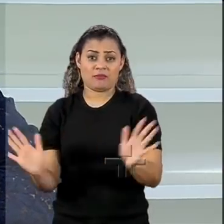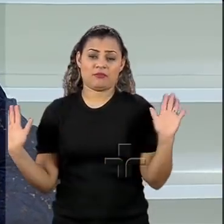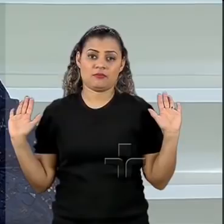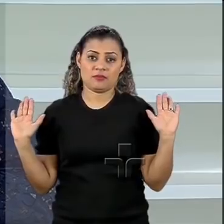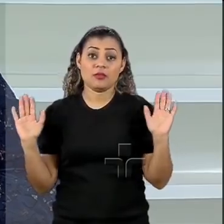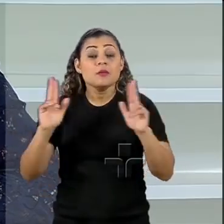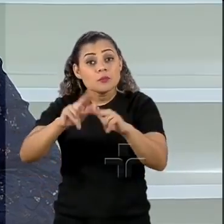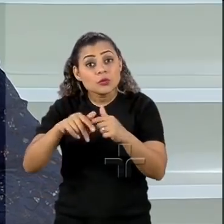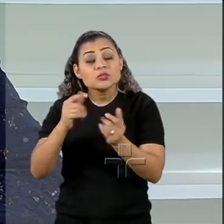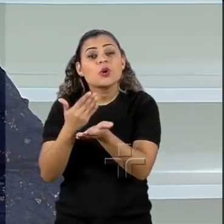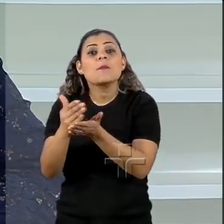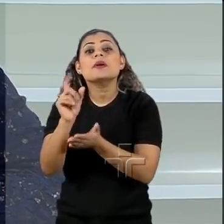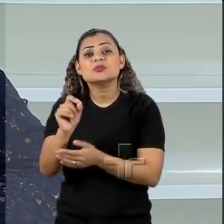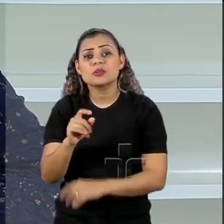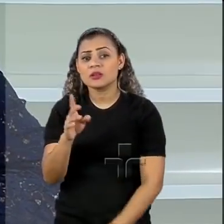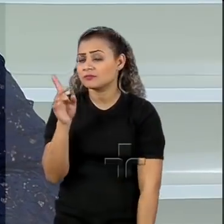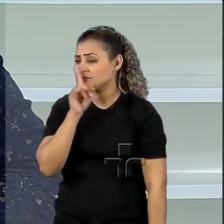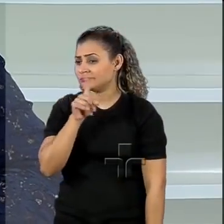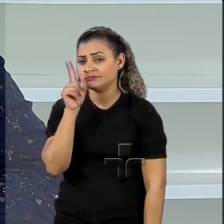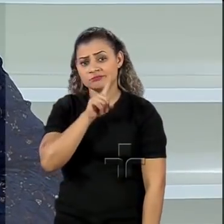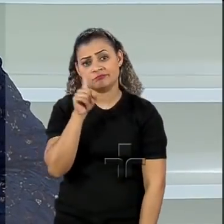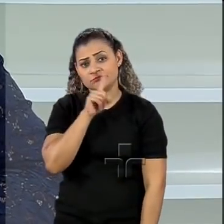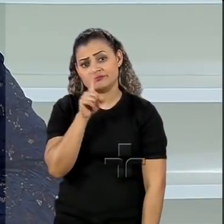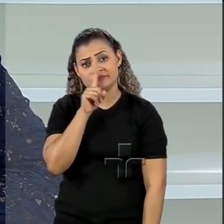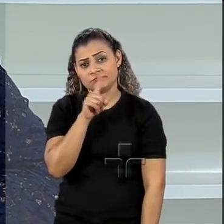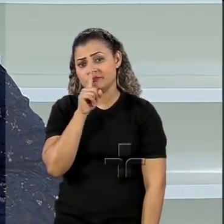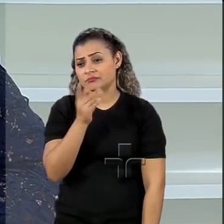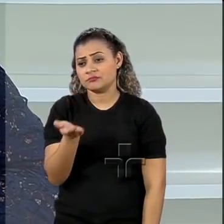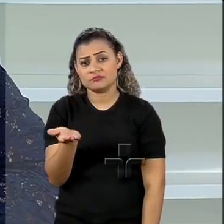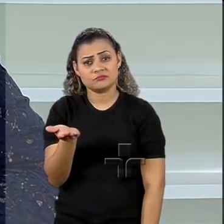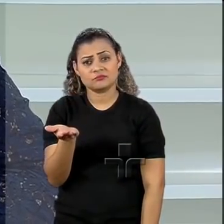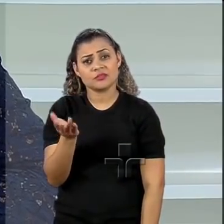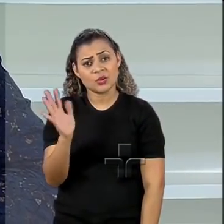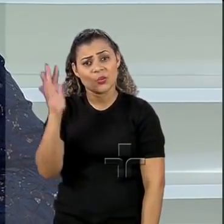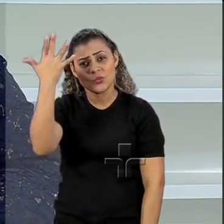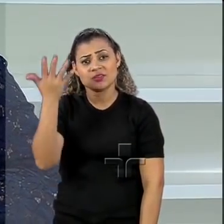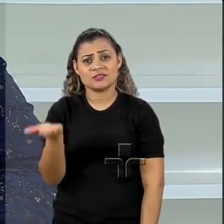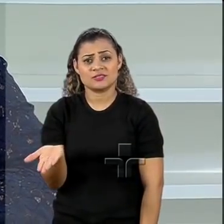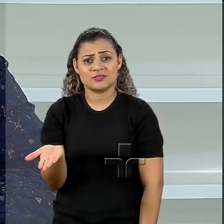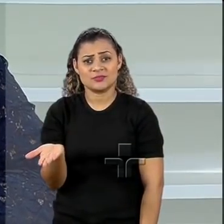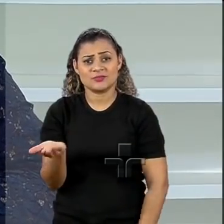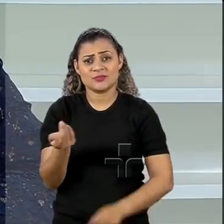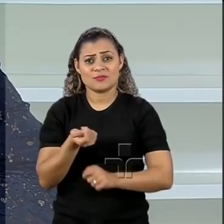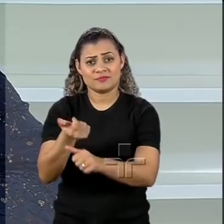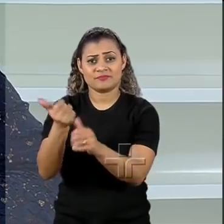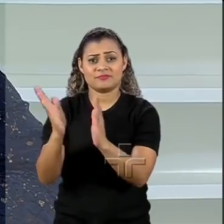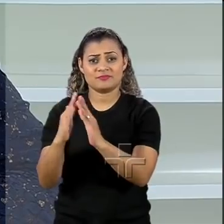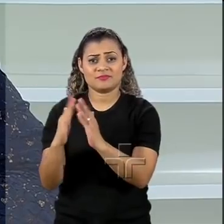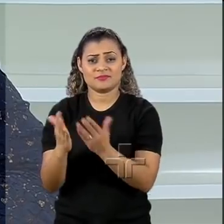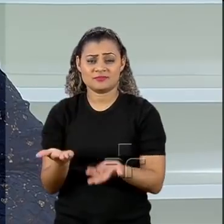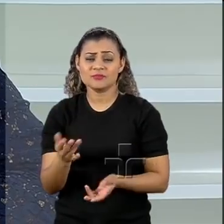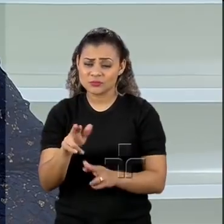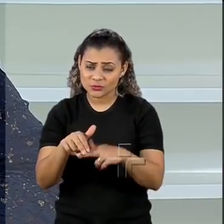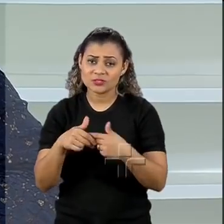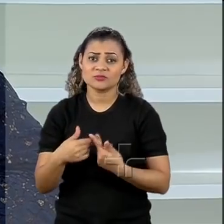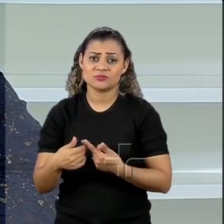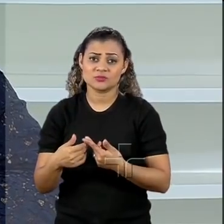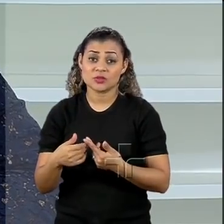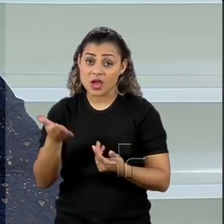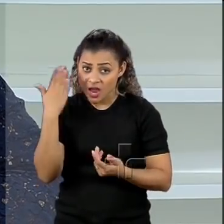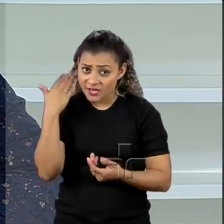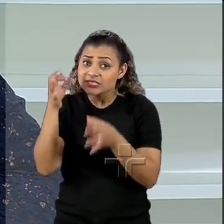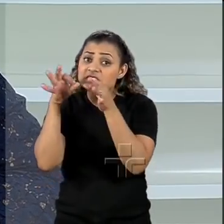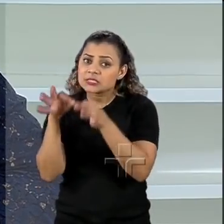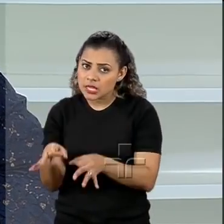a haver um distúrbio total. E foi o que aconteceu com o auxílio moradia. Né?